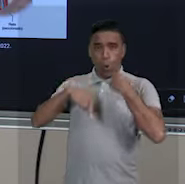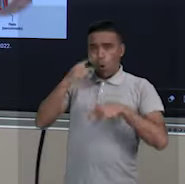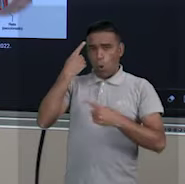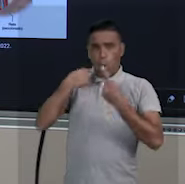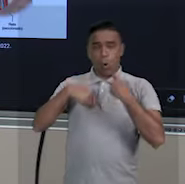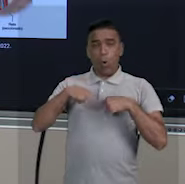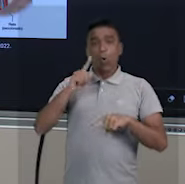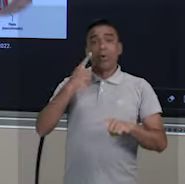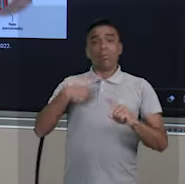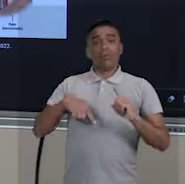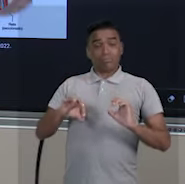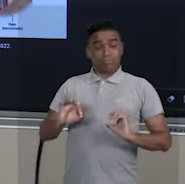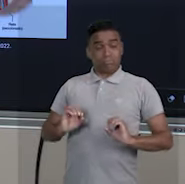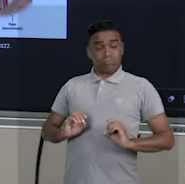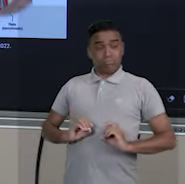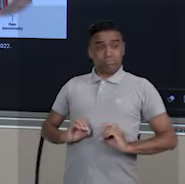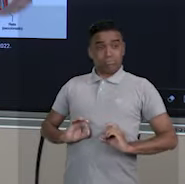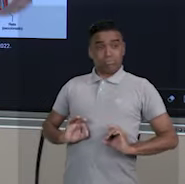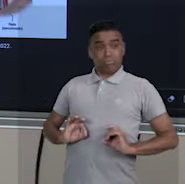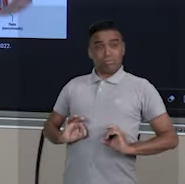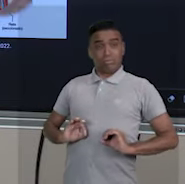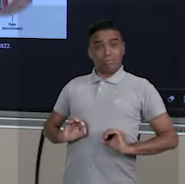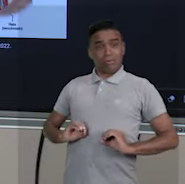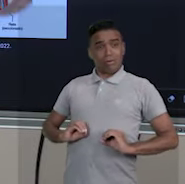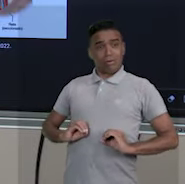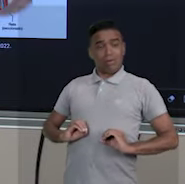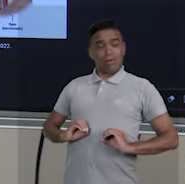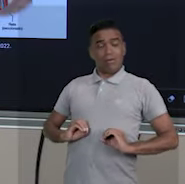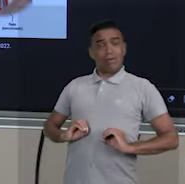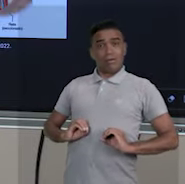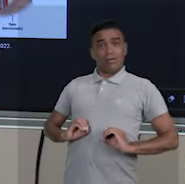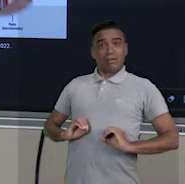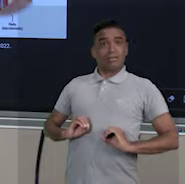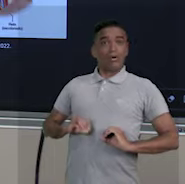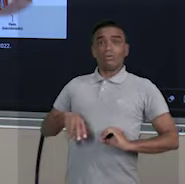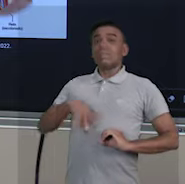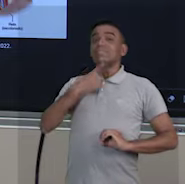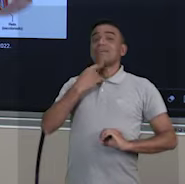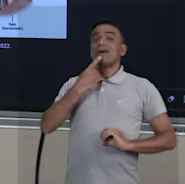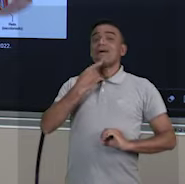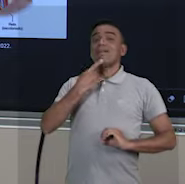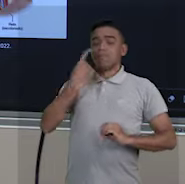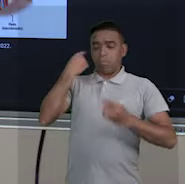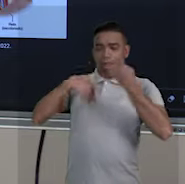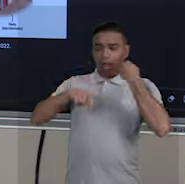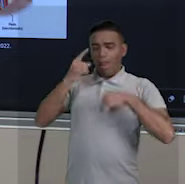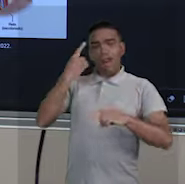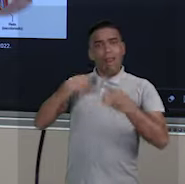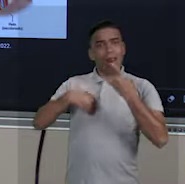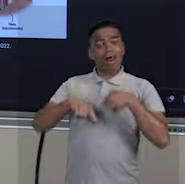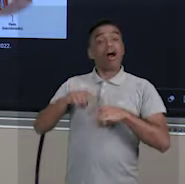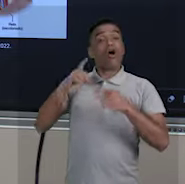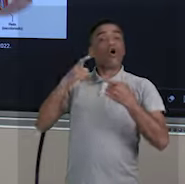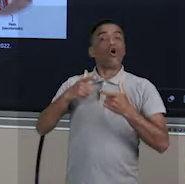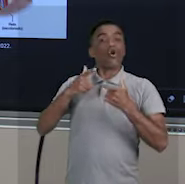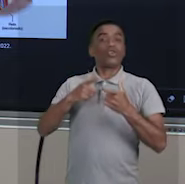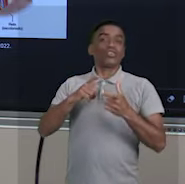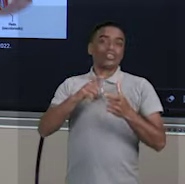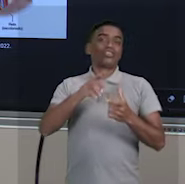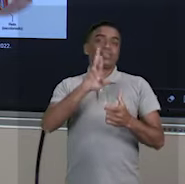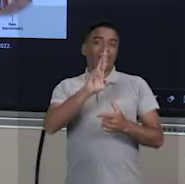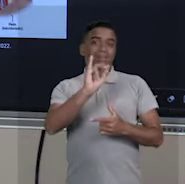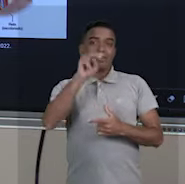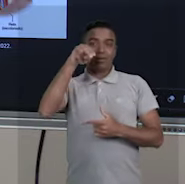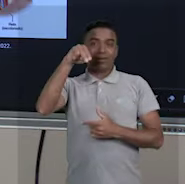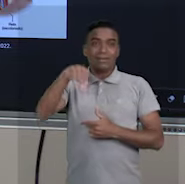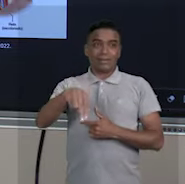para poder filtrar, então o sangue está sendo trazido de todas as regiões do corpo para poder ser filtrado no rim. Nós temos,